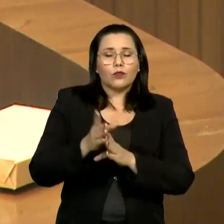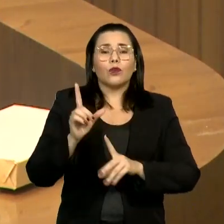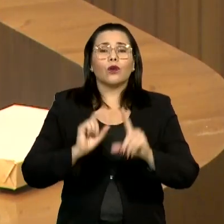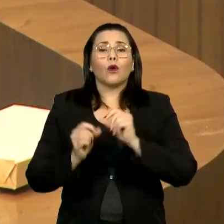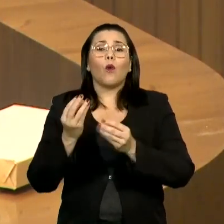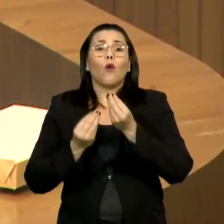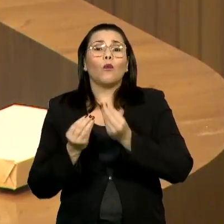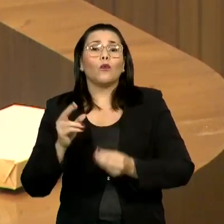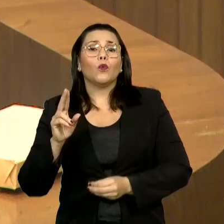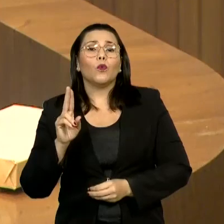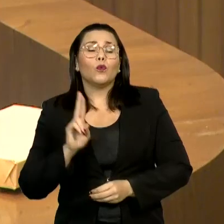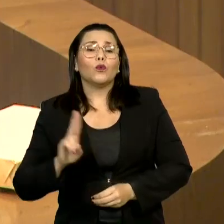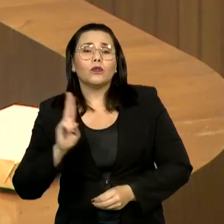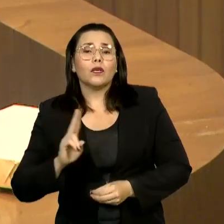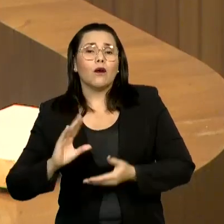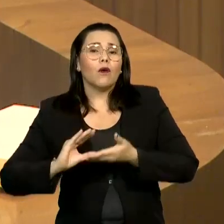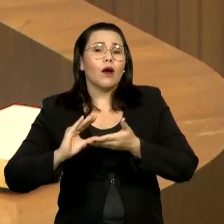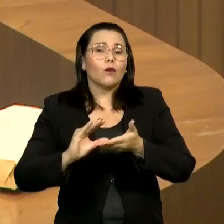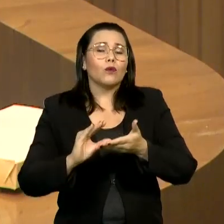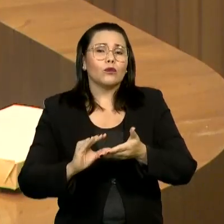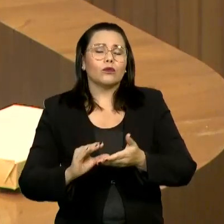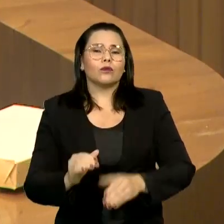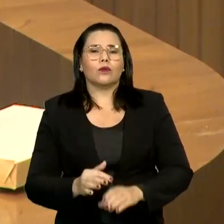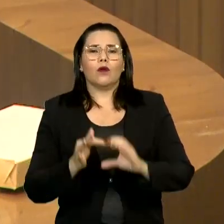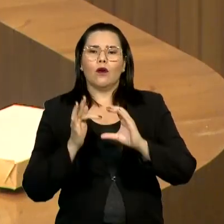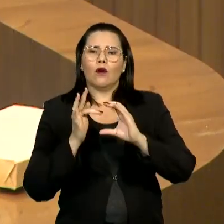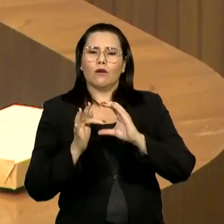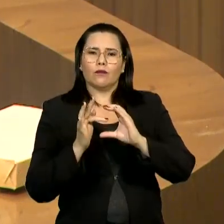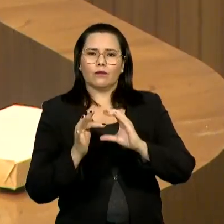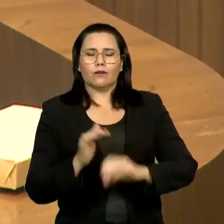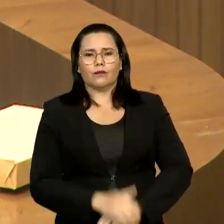Fundeb e os precatórios do Fundef.